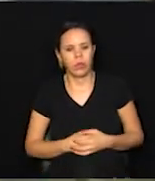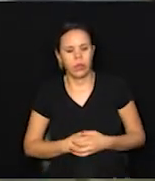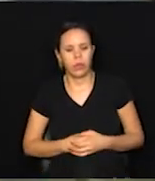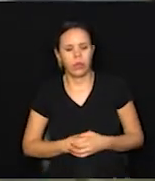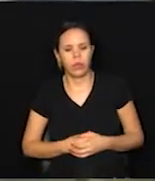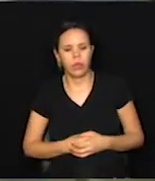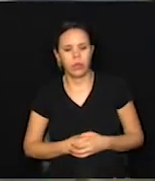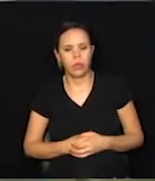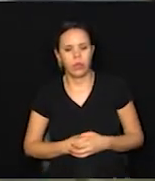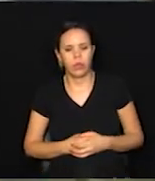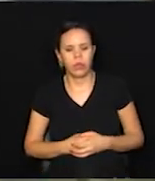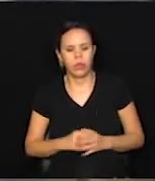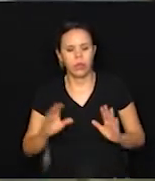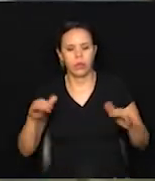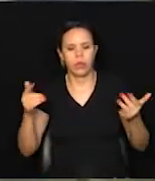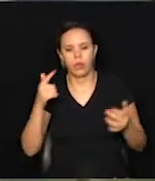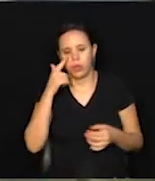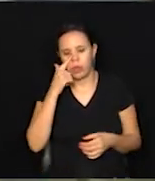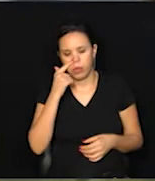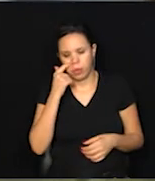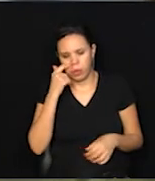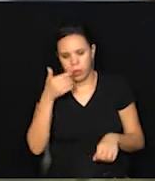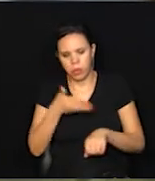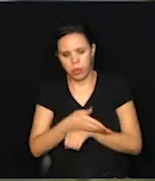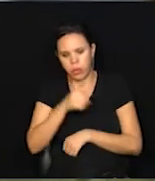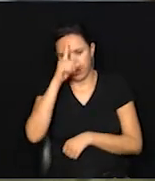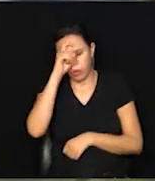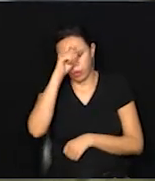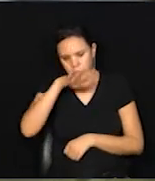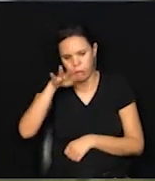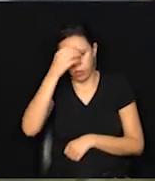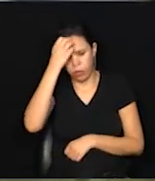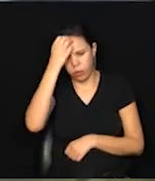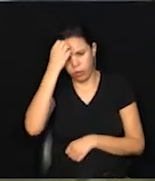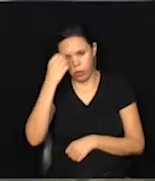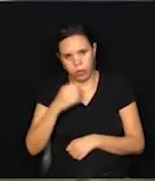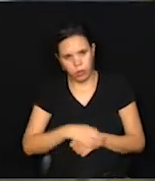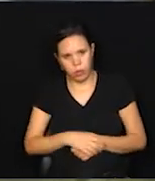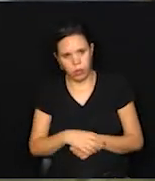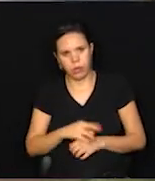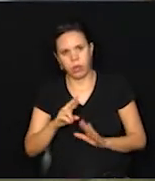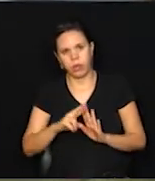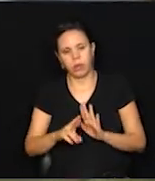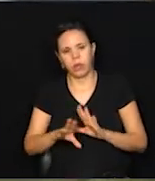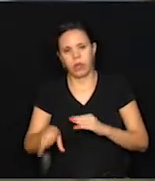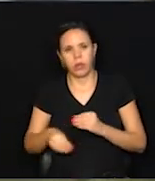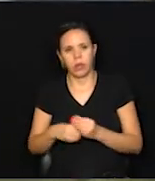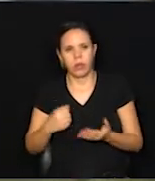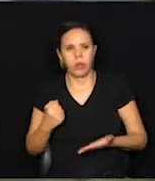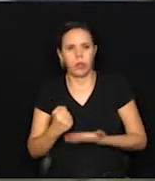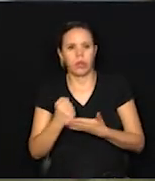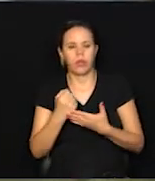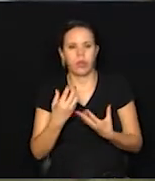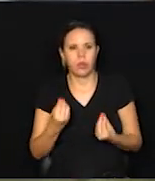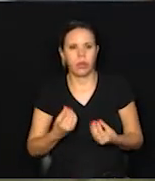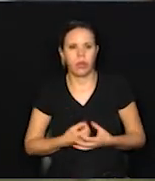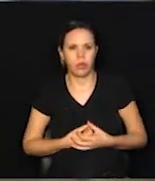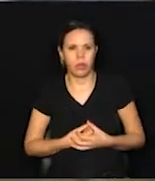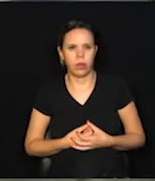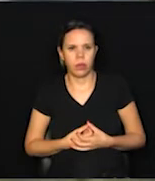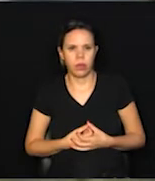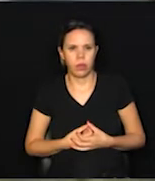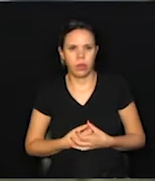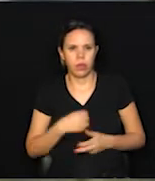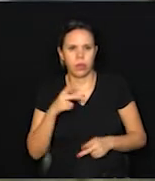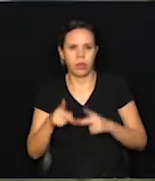que é fora da entrada do hospital, né? São medidas complementares que ajudam e muito para que